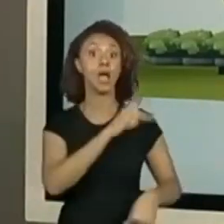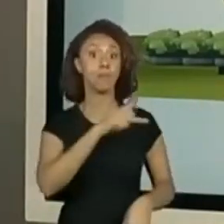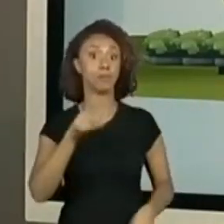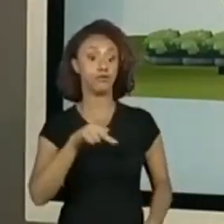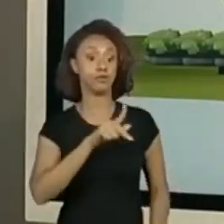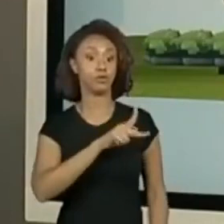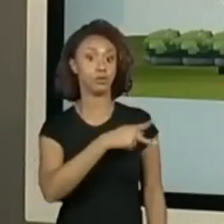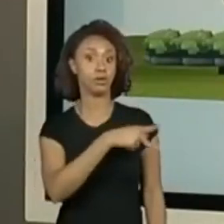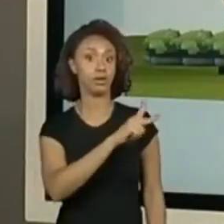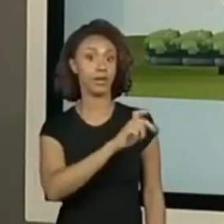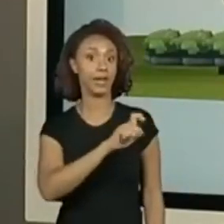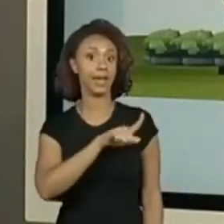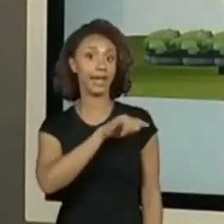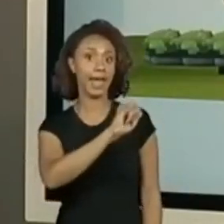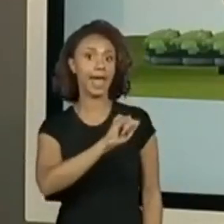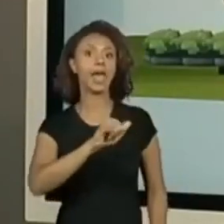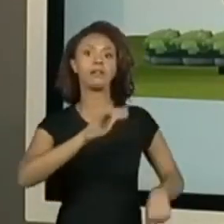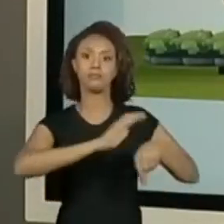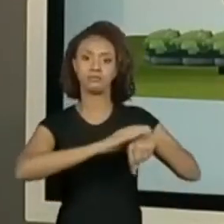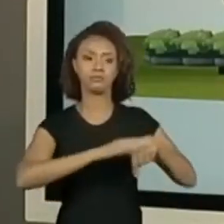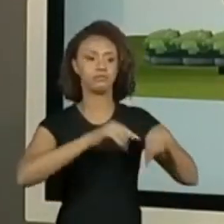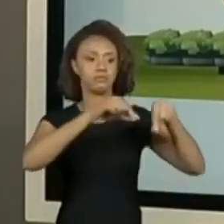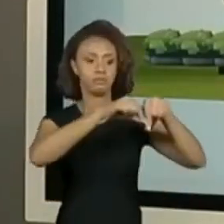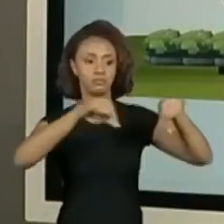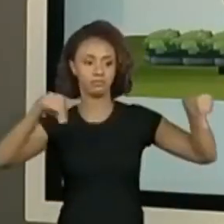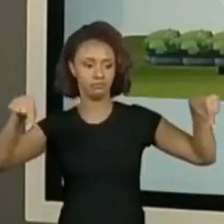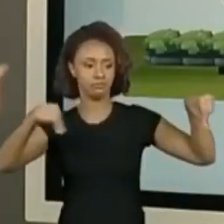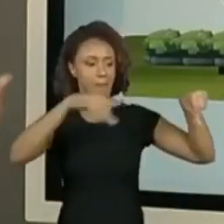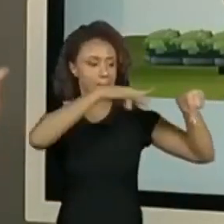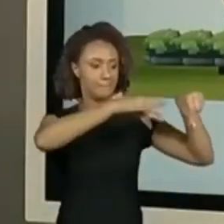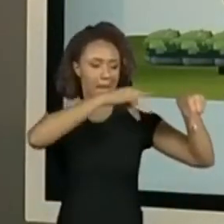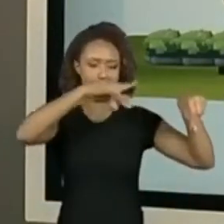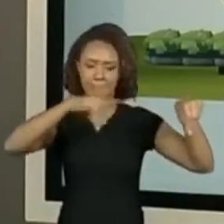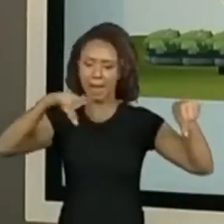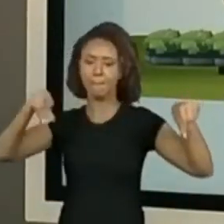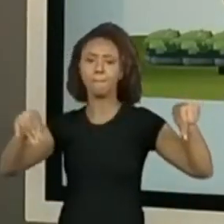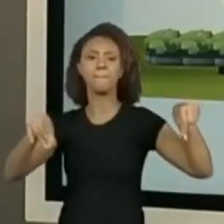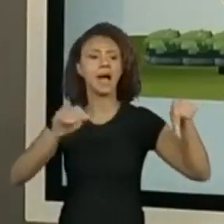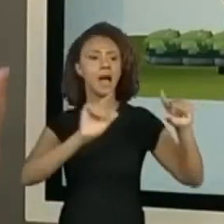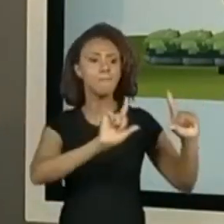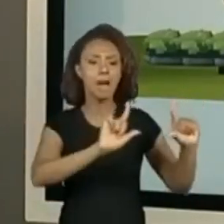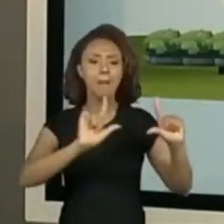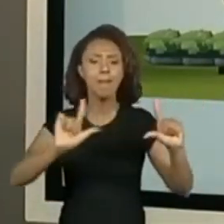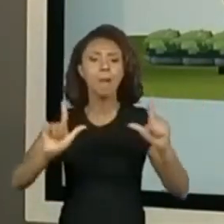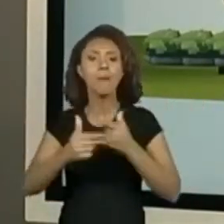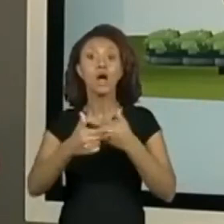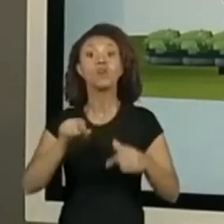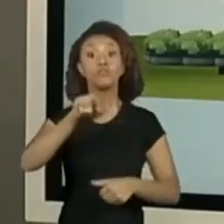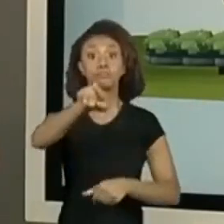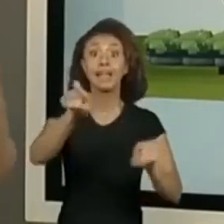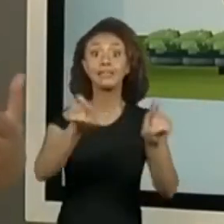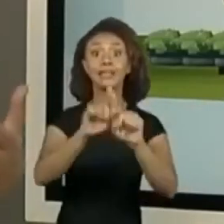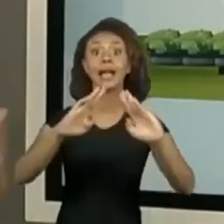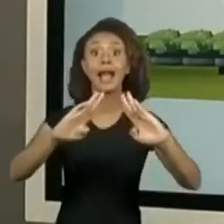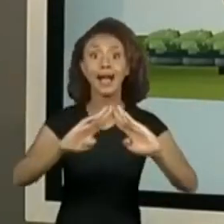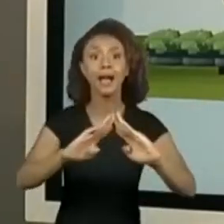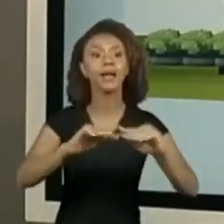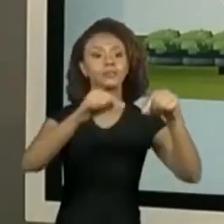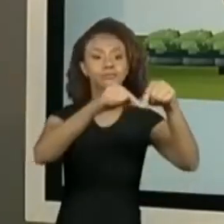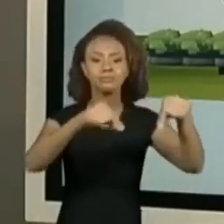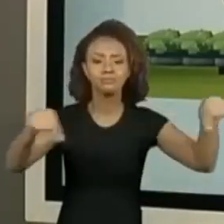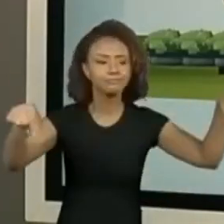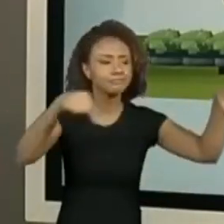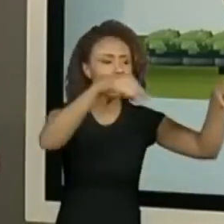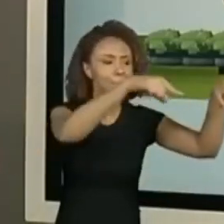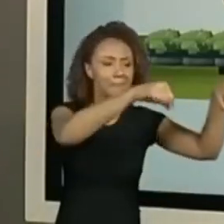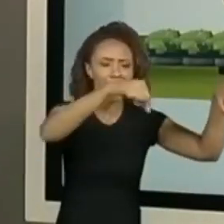e cada um de vocês vai ter a oportunidade de montar um varal aí. Onde você está? A gente vai fazer um convite para que